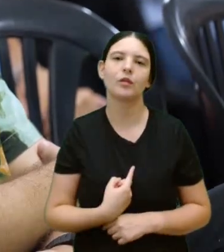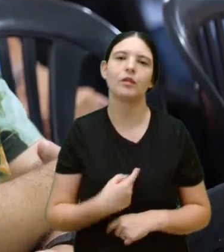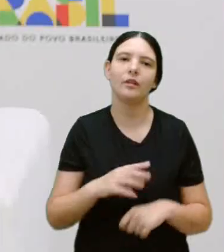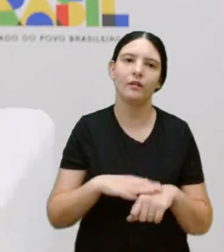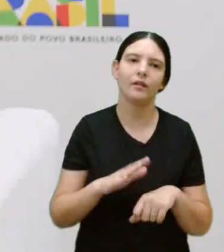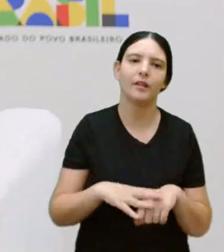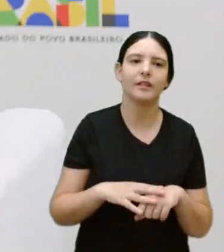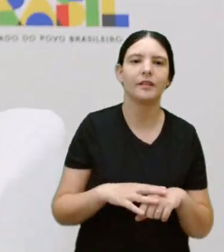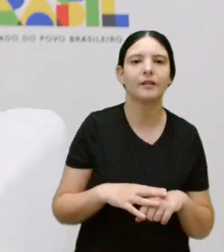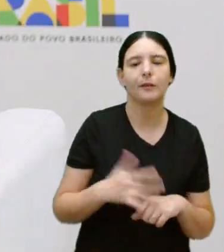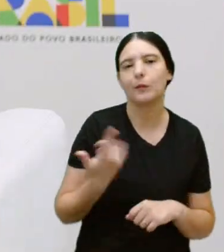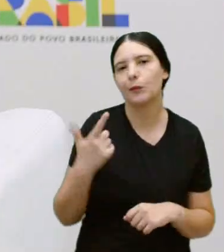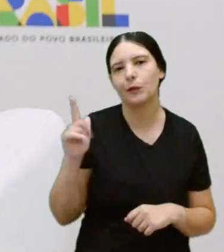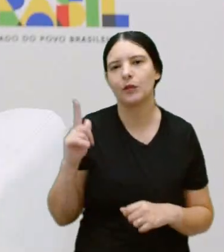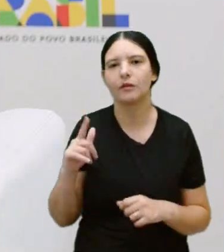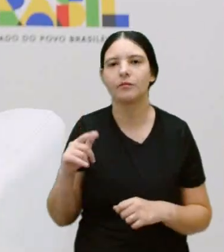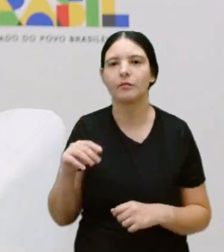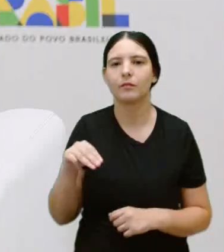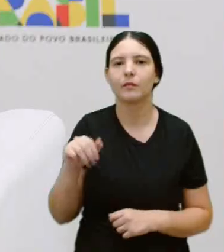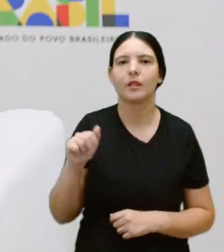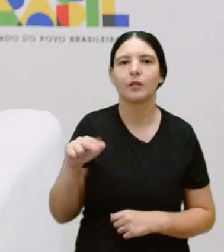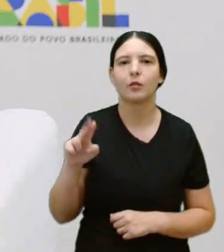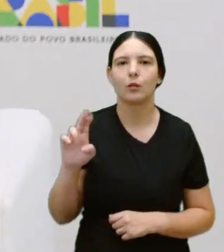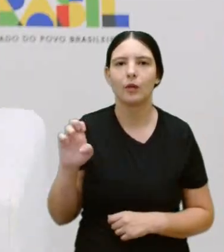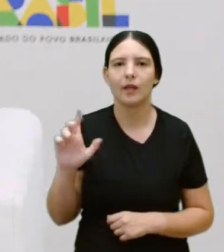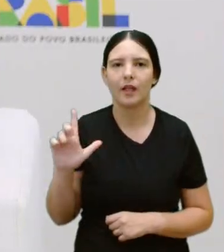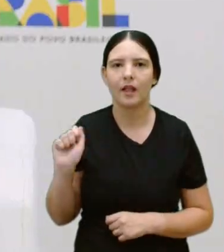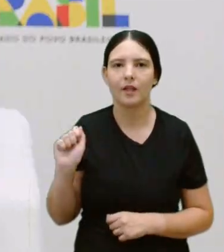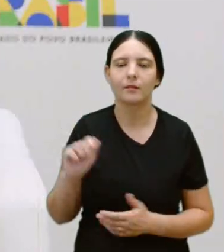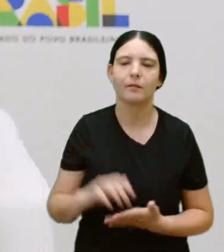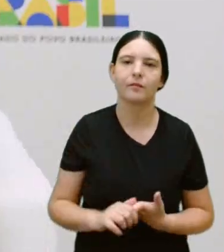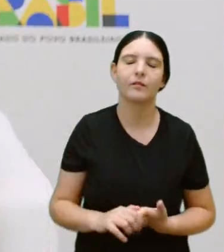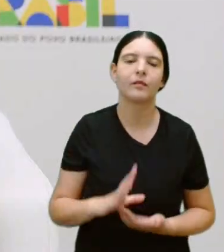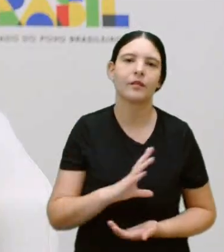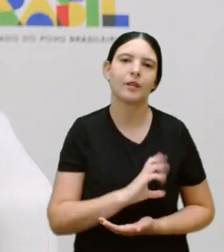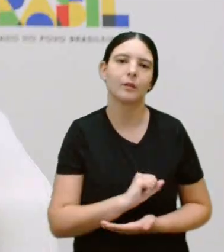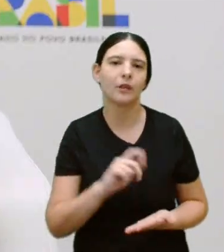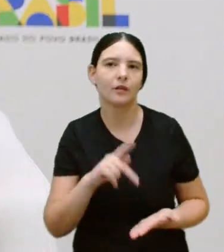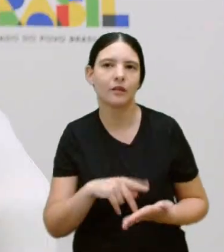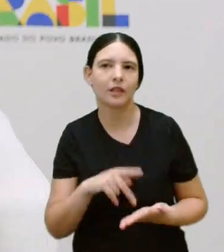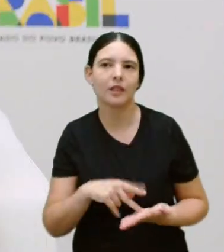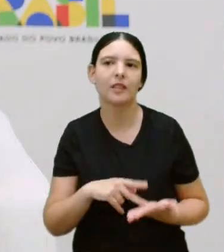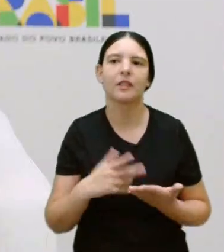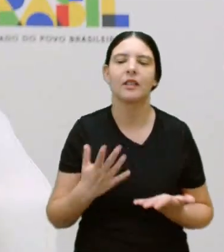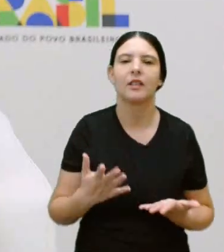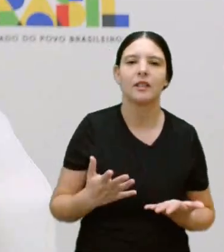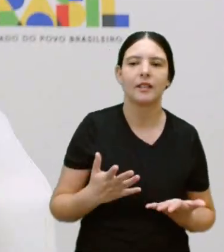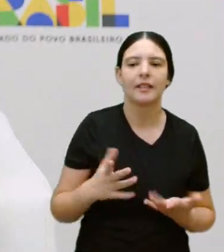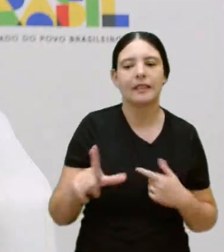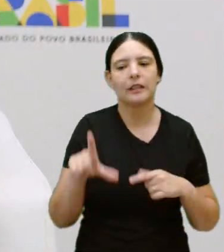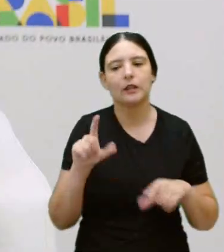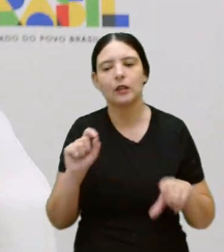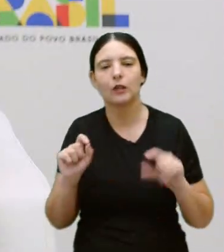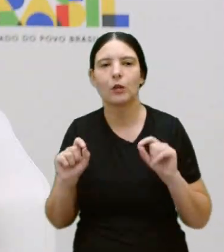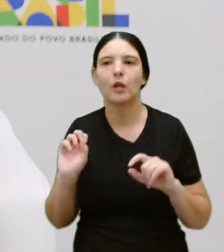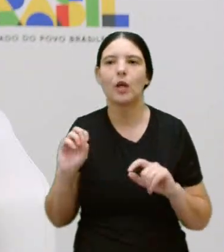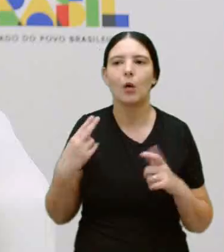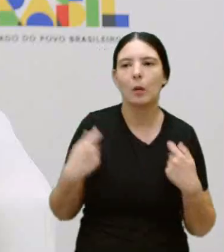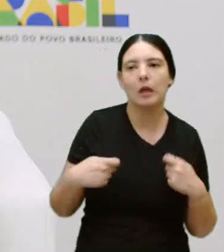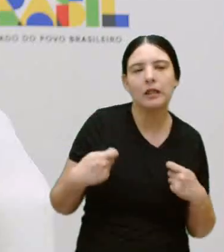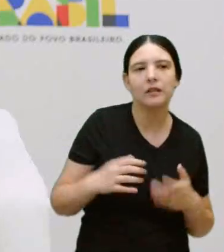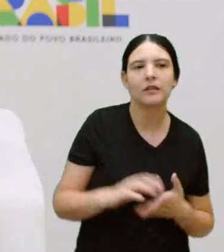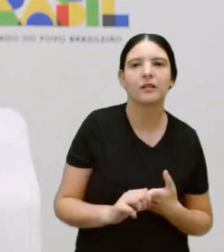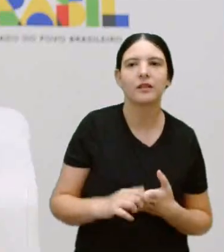outro. Manuela, amor verdadeiro ou ideal, escolha ou necessidade? Tem